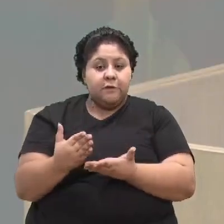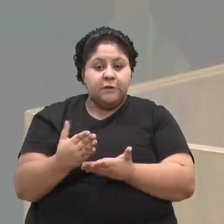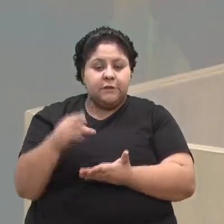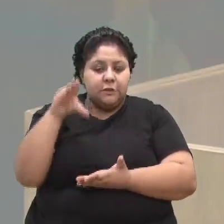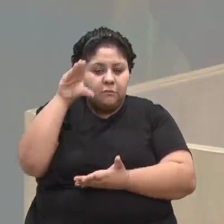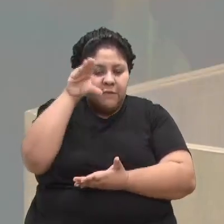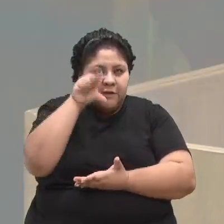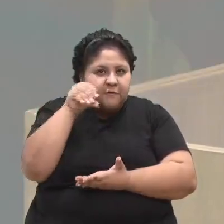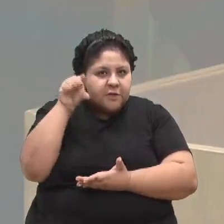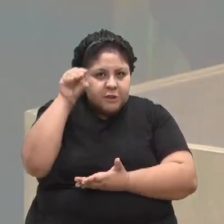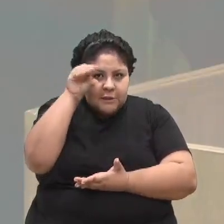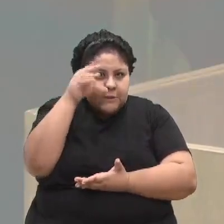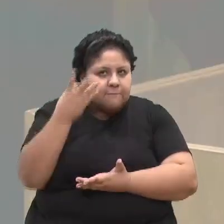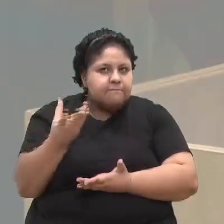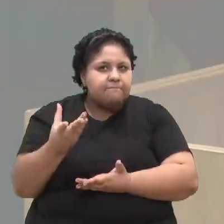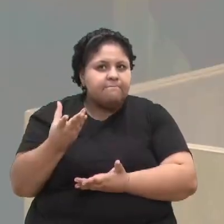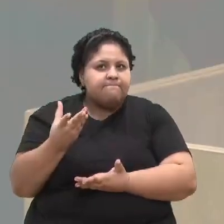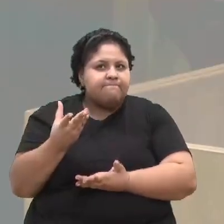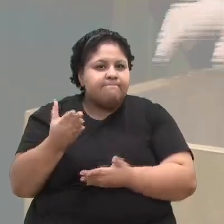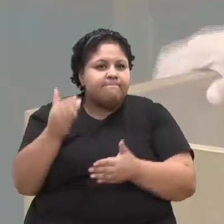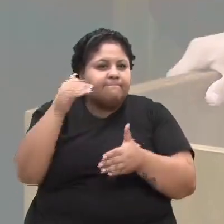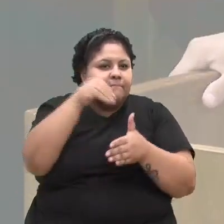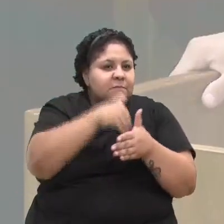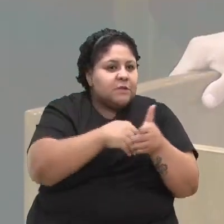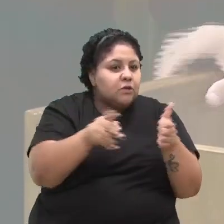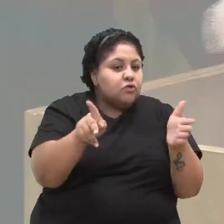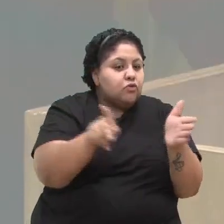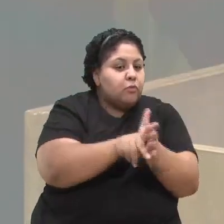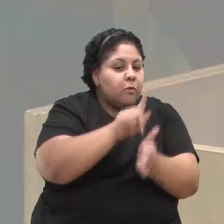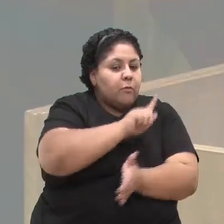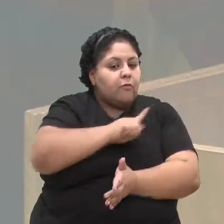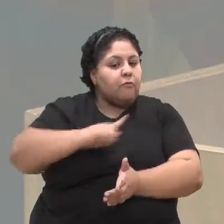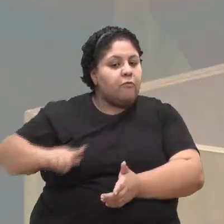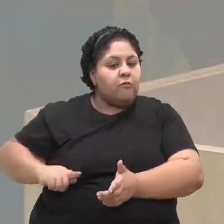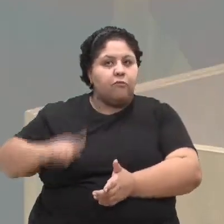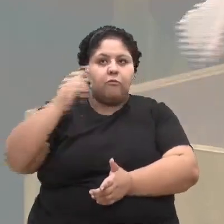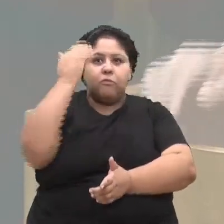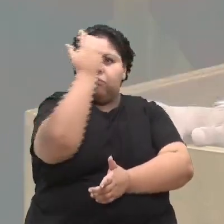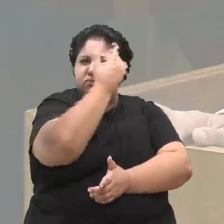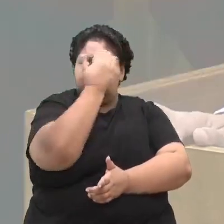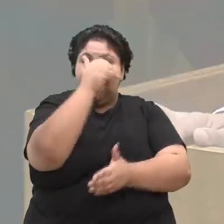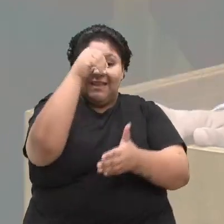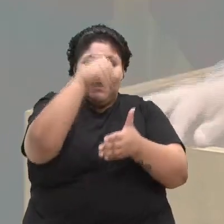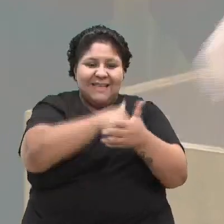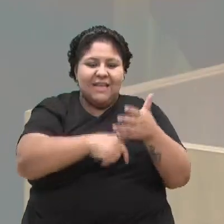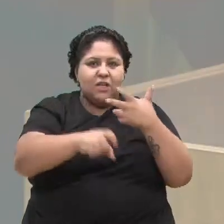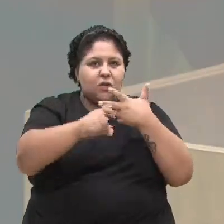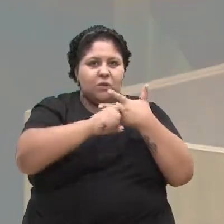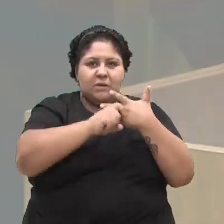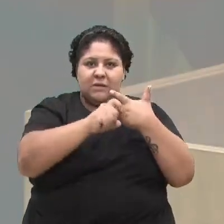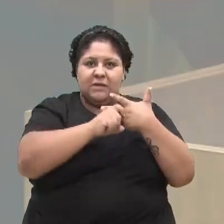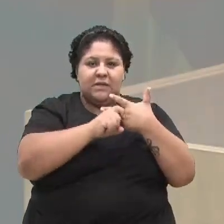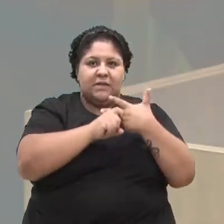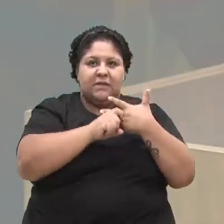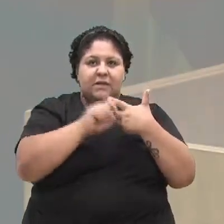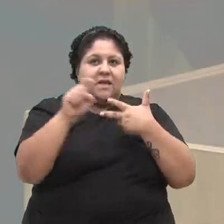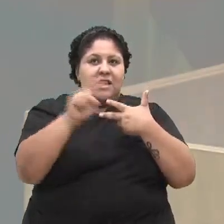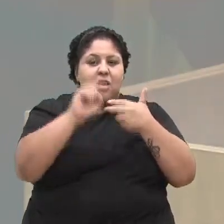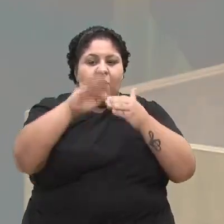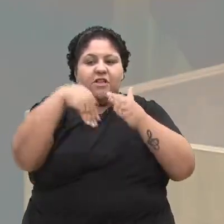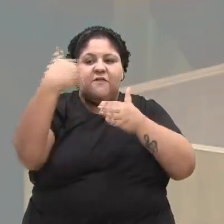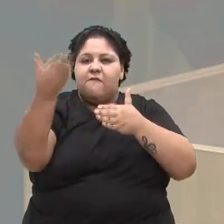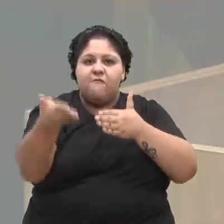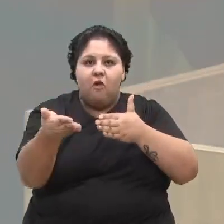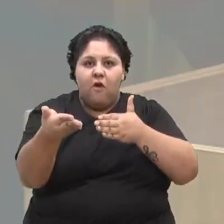investigação dentro do próprio governo Adiló, dentro do Executivo. Não é uma investigação que vem de fora, não,